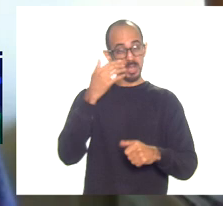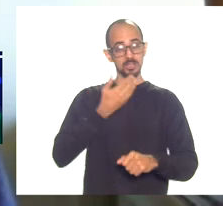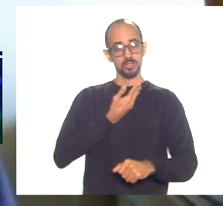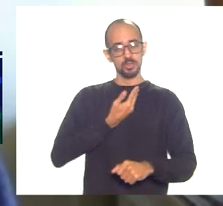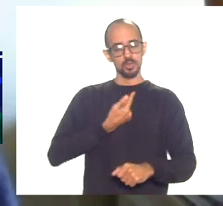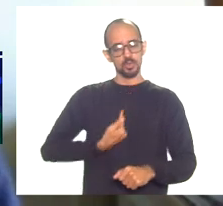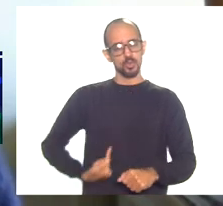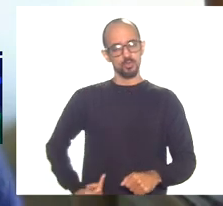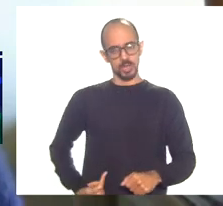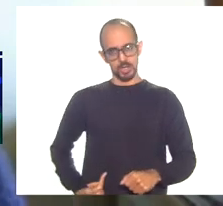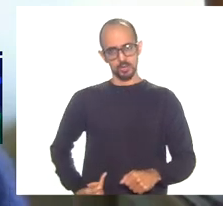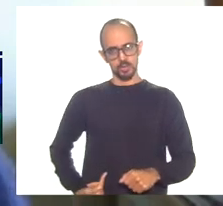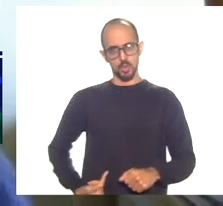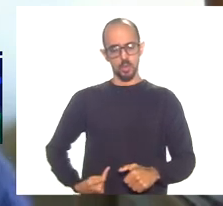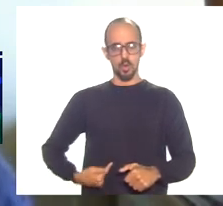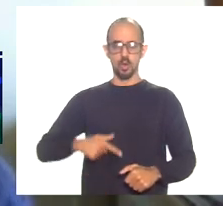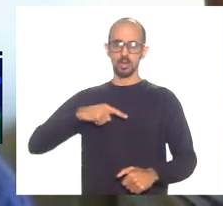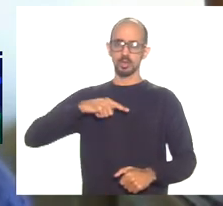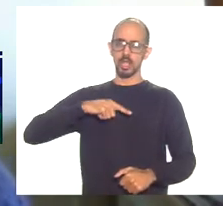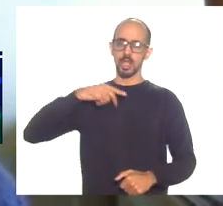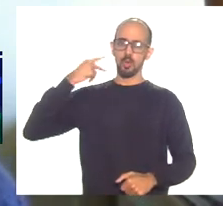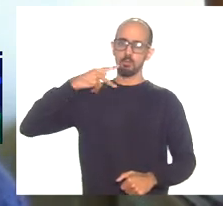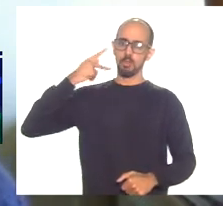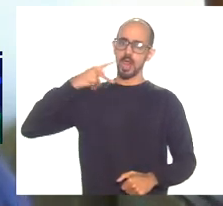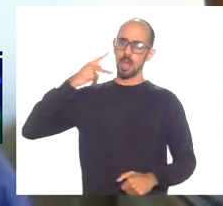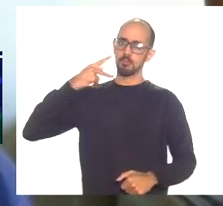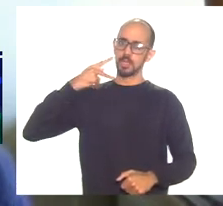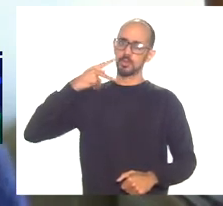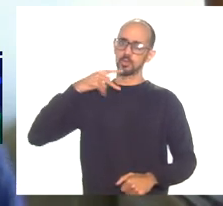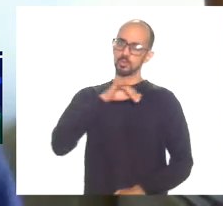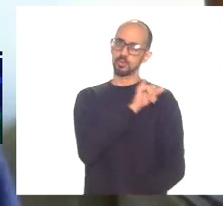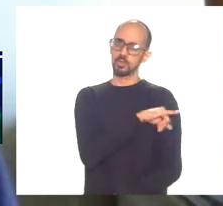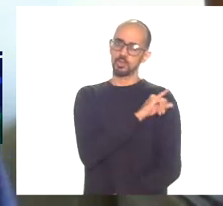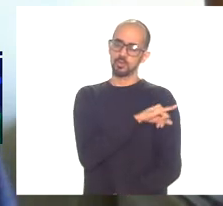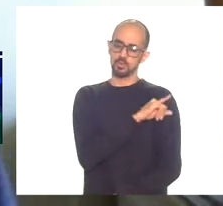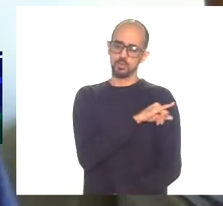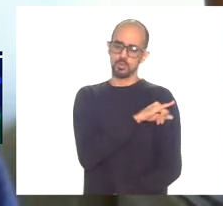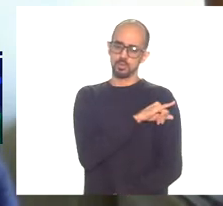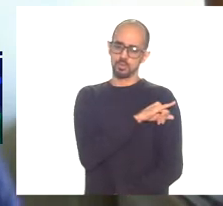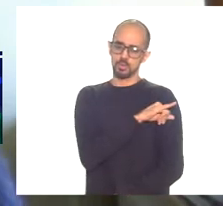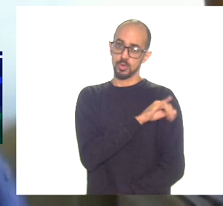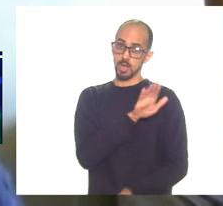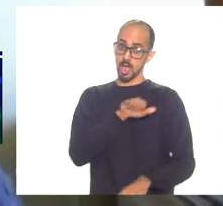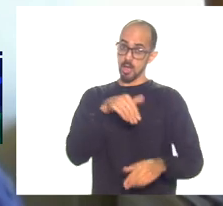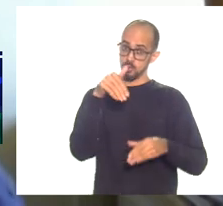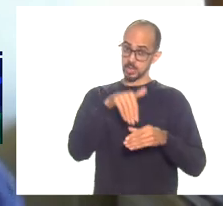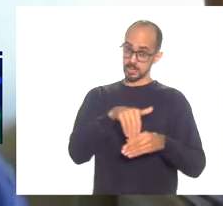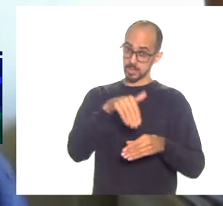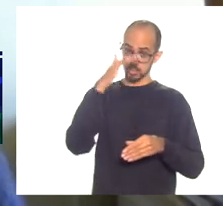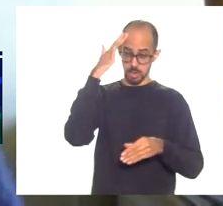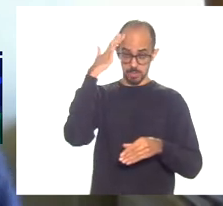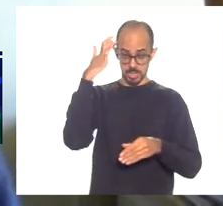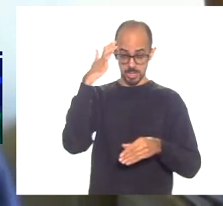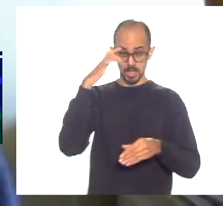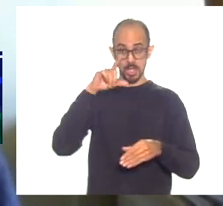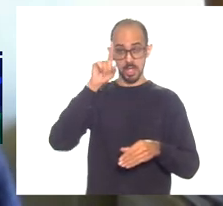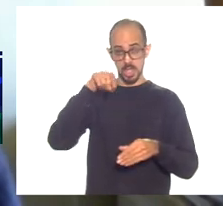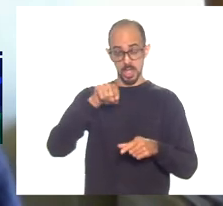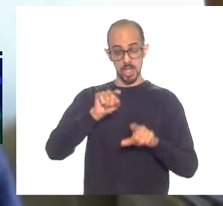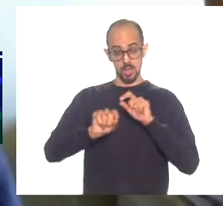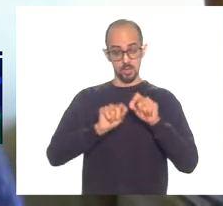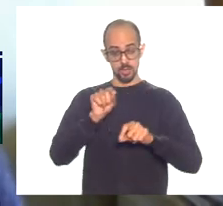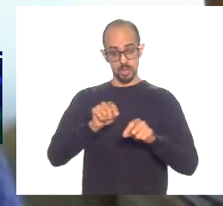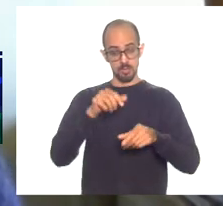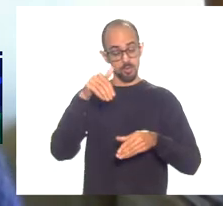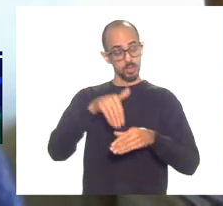e tenha com Parlamento Fluminense e a votação de amanhã é uma votação